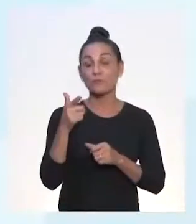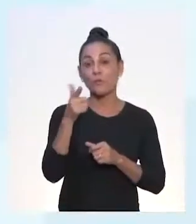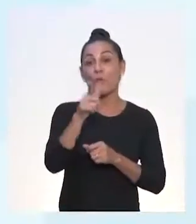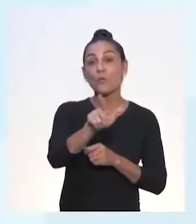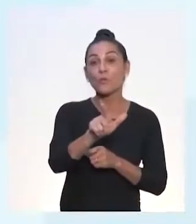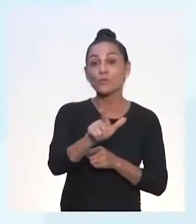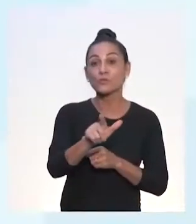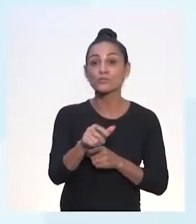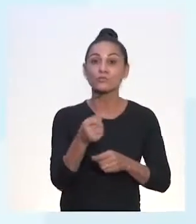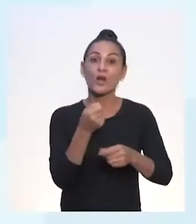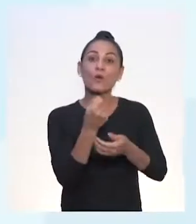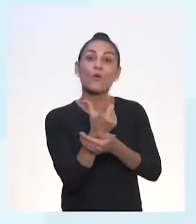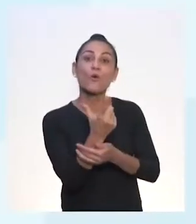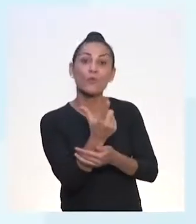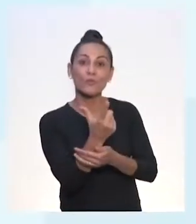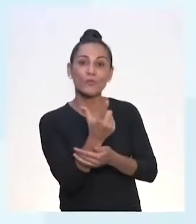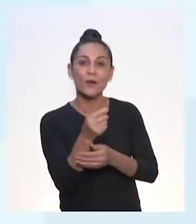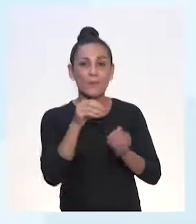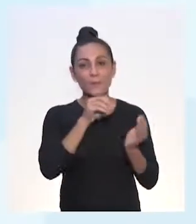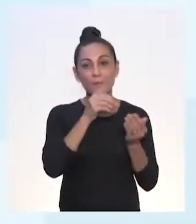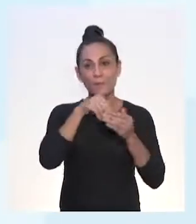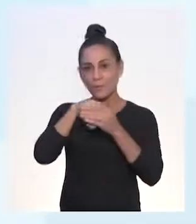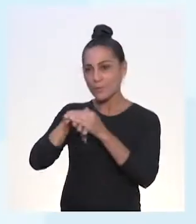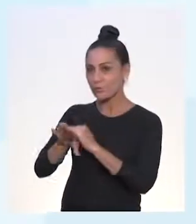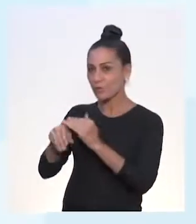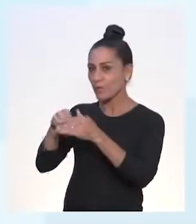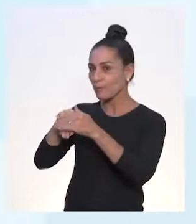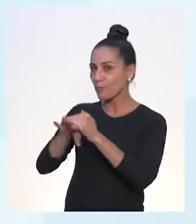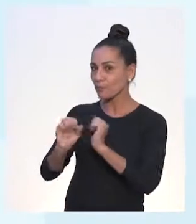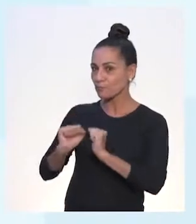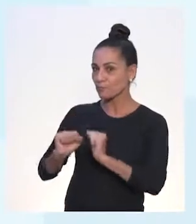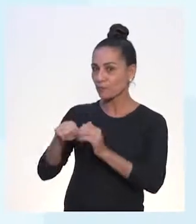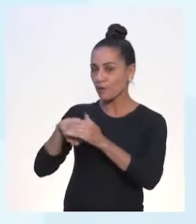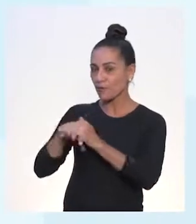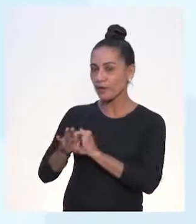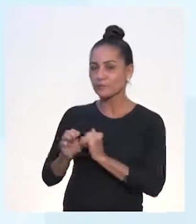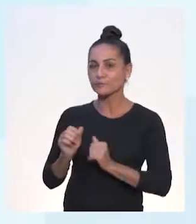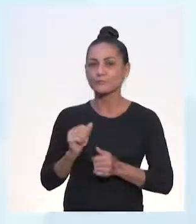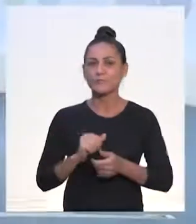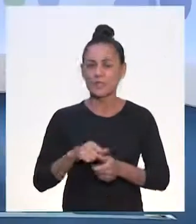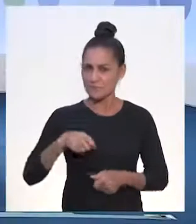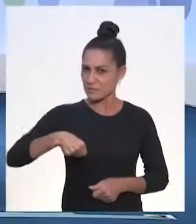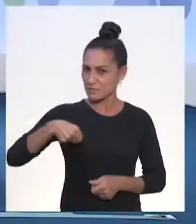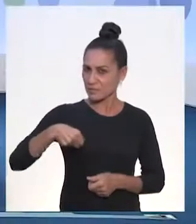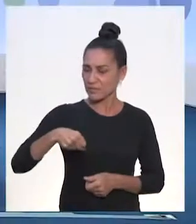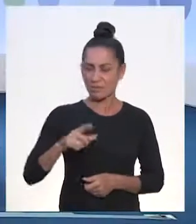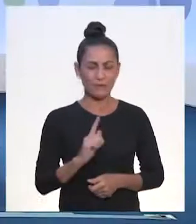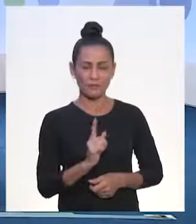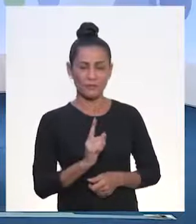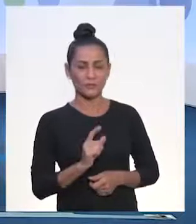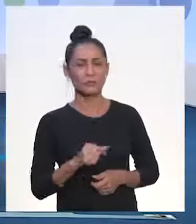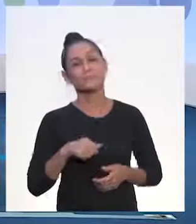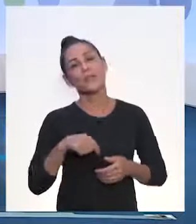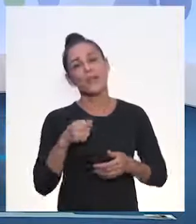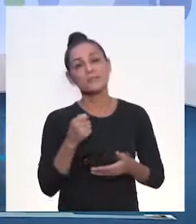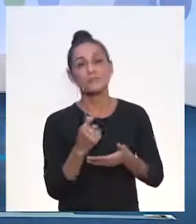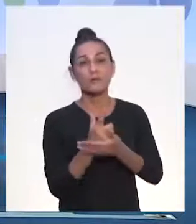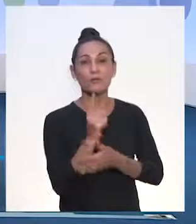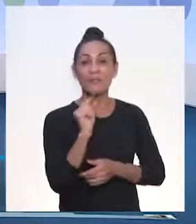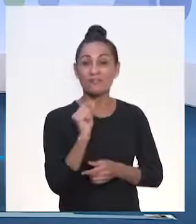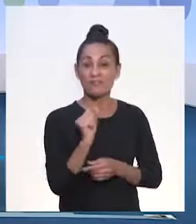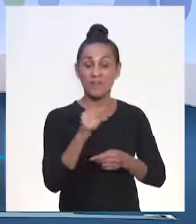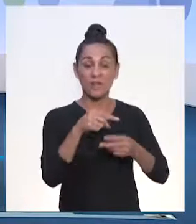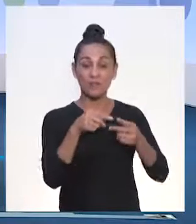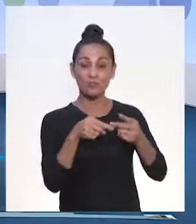Sim. Beleza? Posso então deixar? Pode guardar essa. Vamos guardar. Pode guardar essa. Precisa da sacolinha, não? Não. Não. Aí você vai comprar